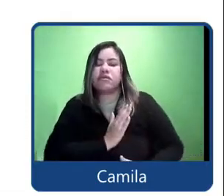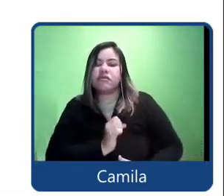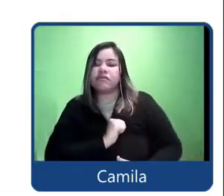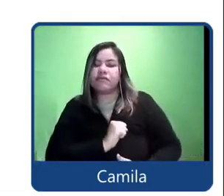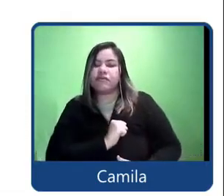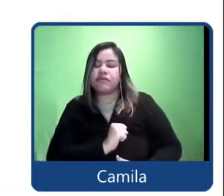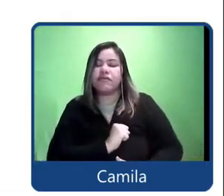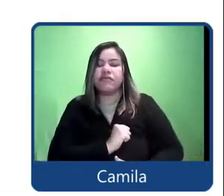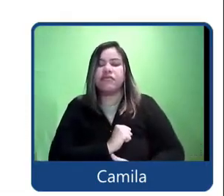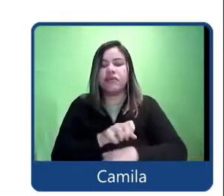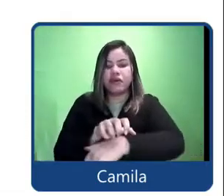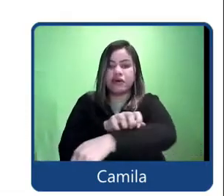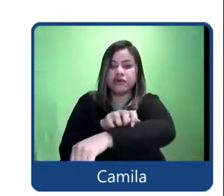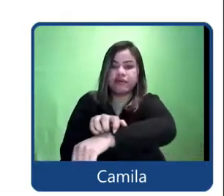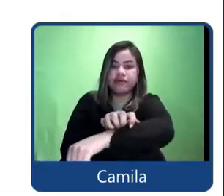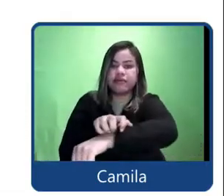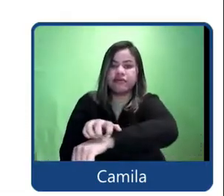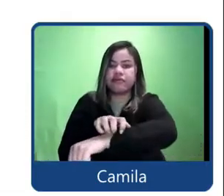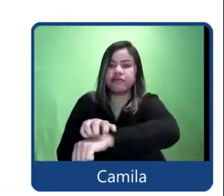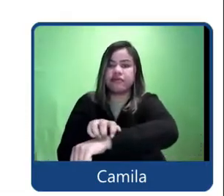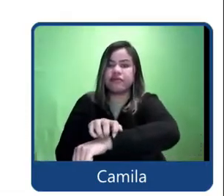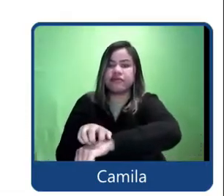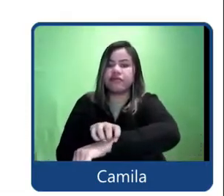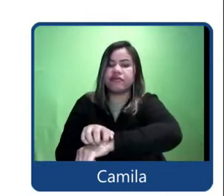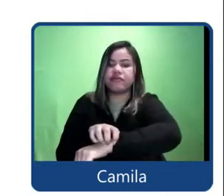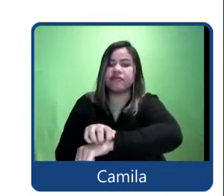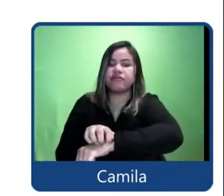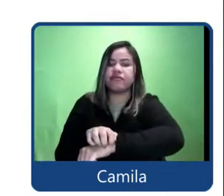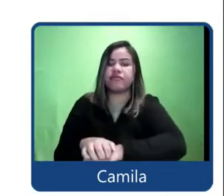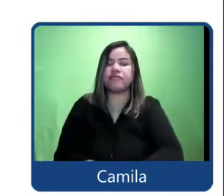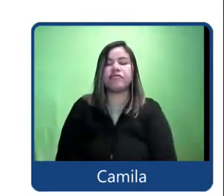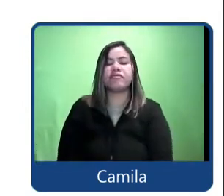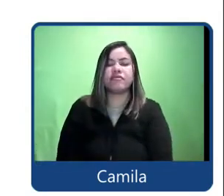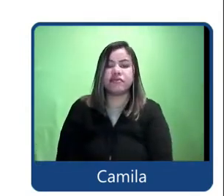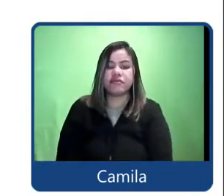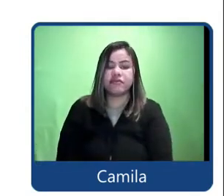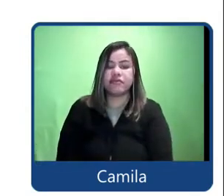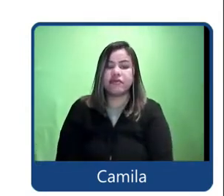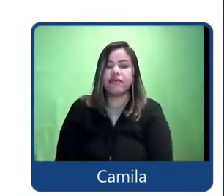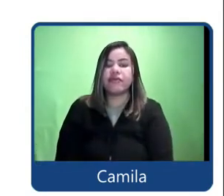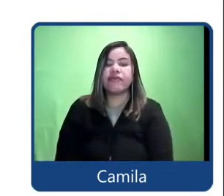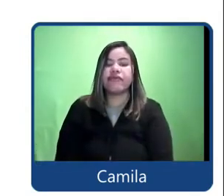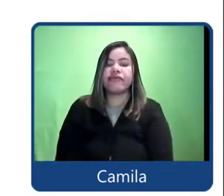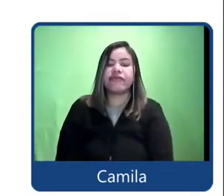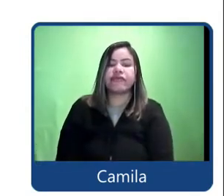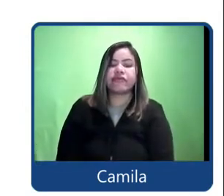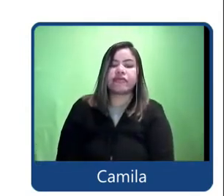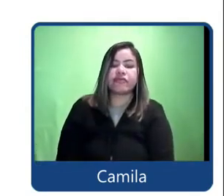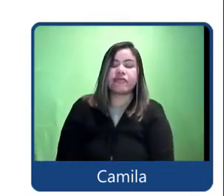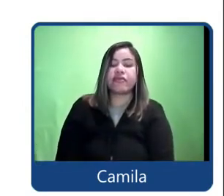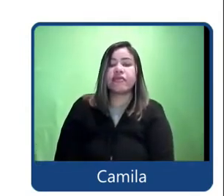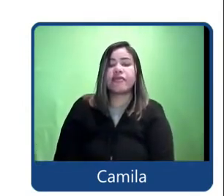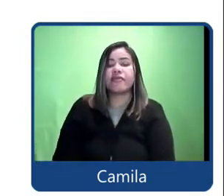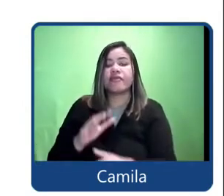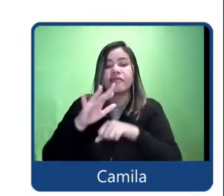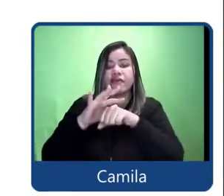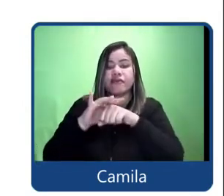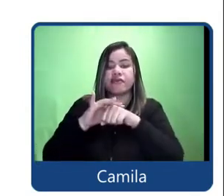insolações, alergias respiratórias, asma, doenças de veiculação hídrica, né,